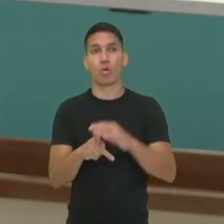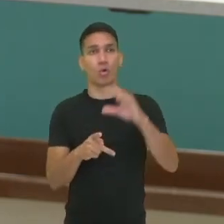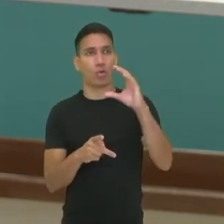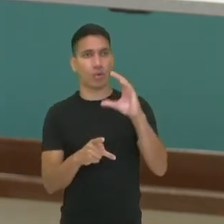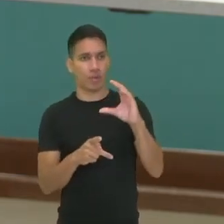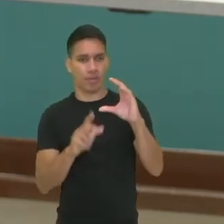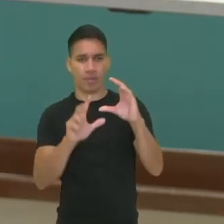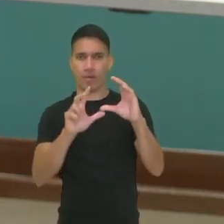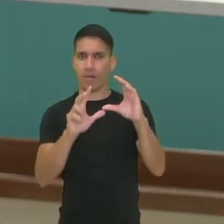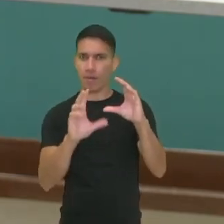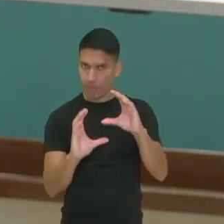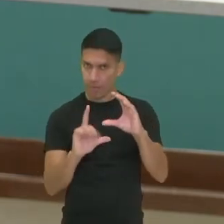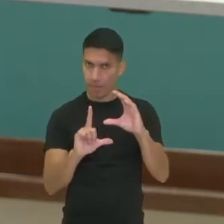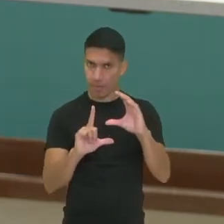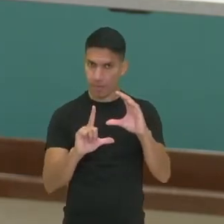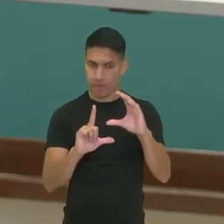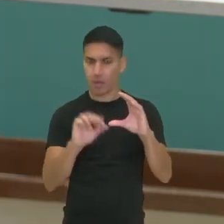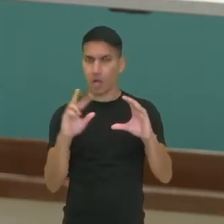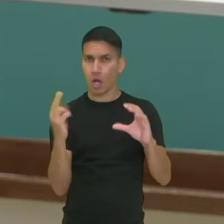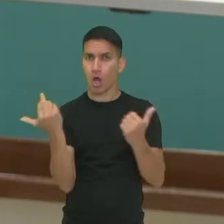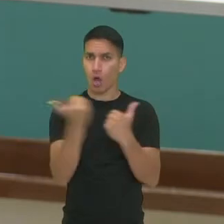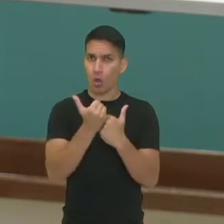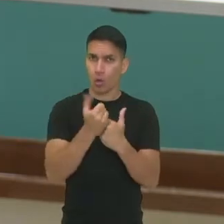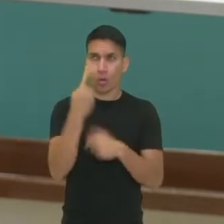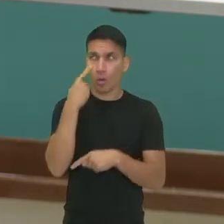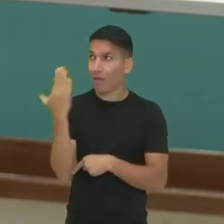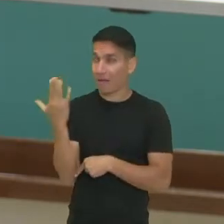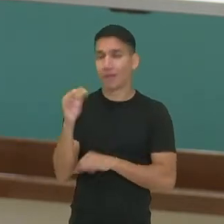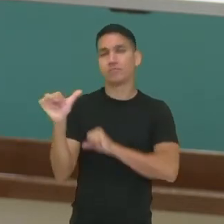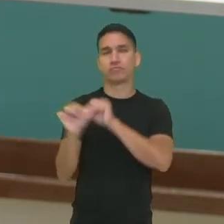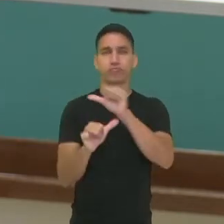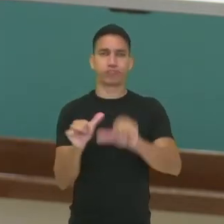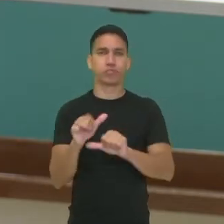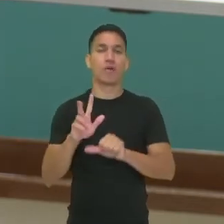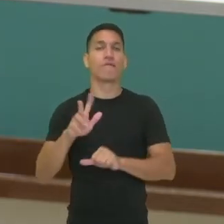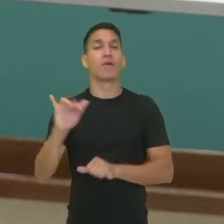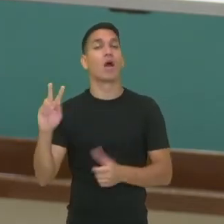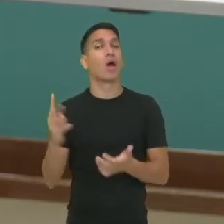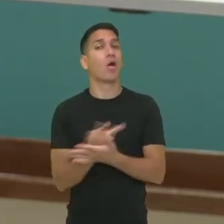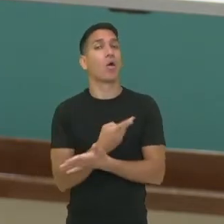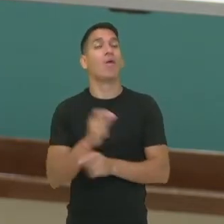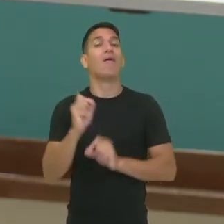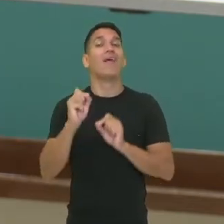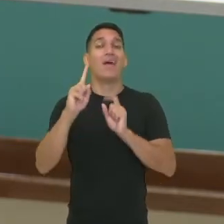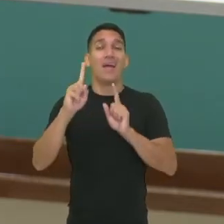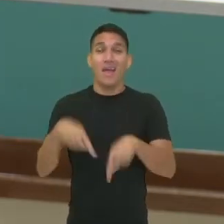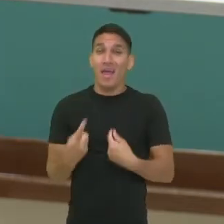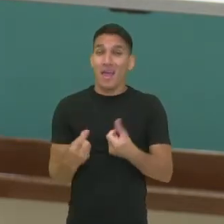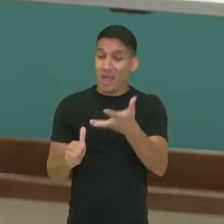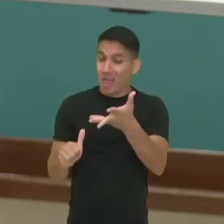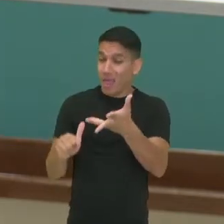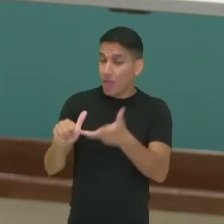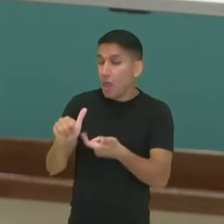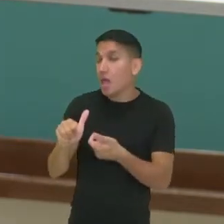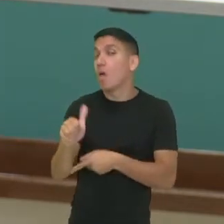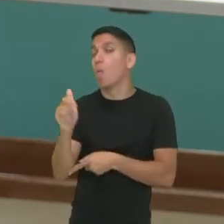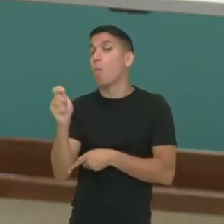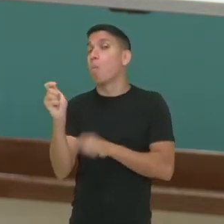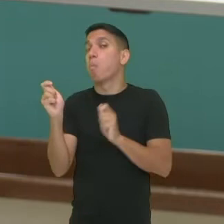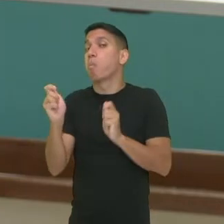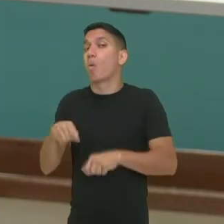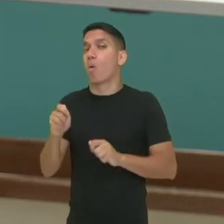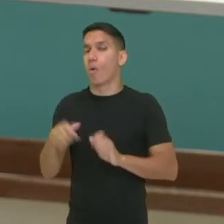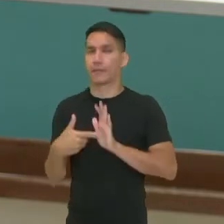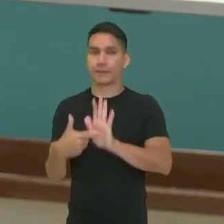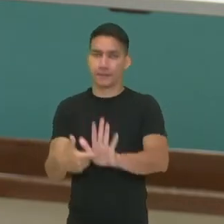por exemplo, nós vamos ter, então, uma substância que pode